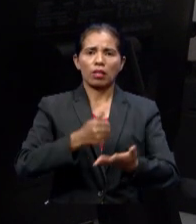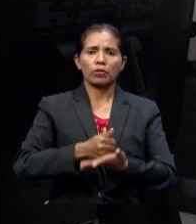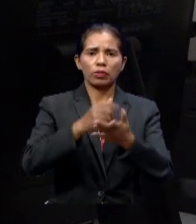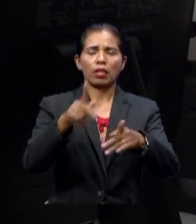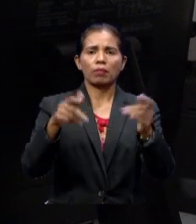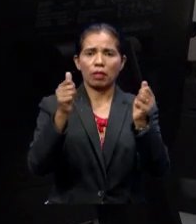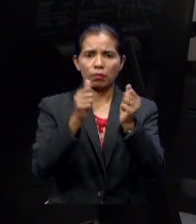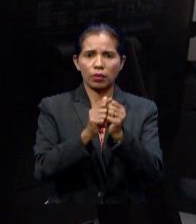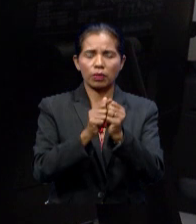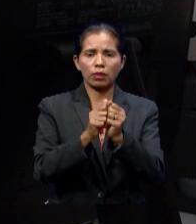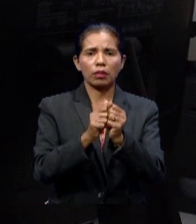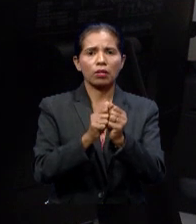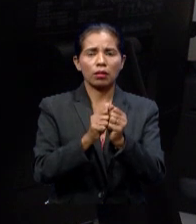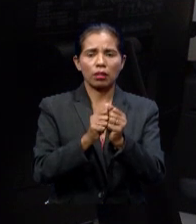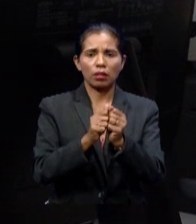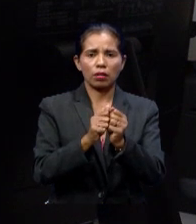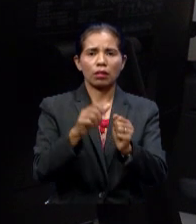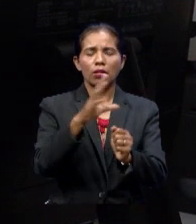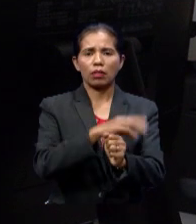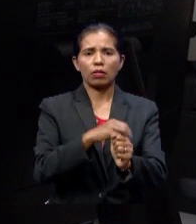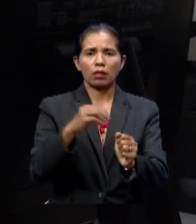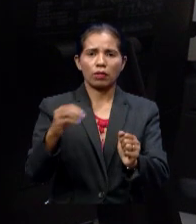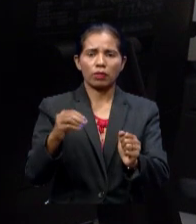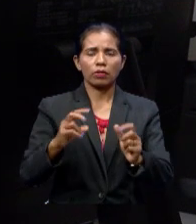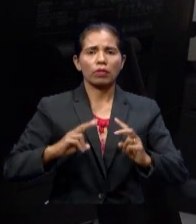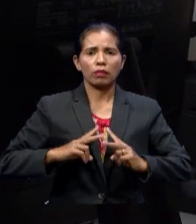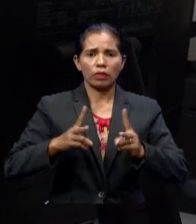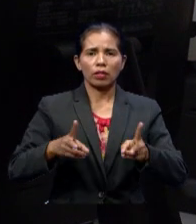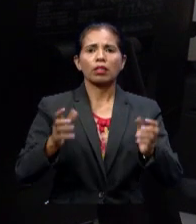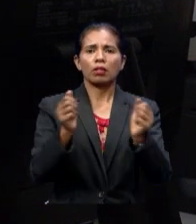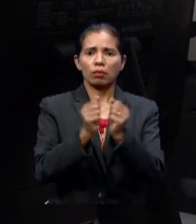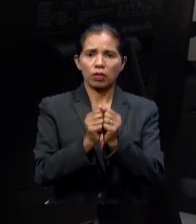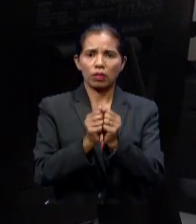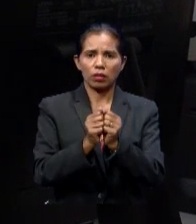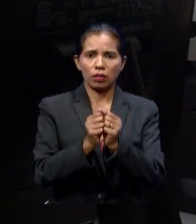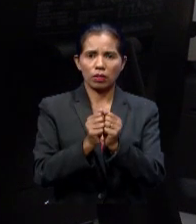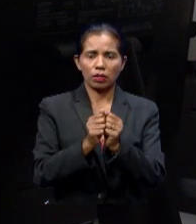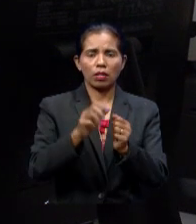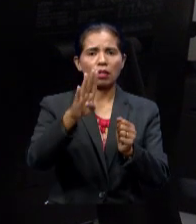hamutu população no veteranos hamutu